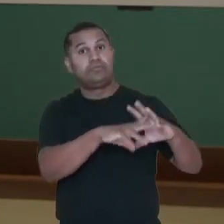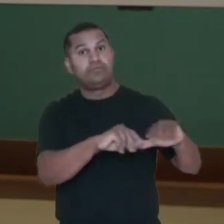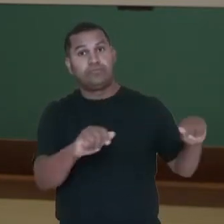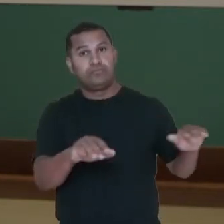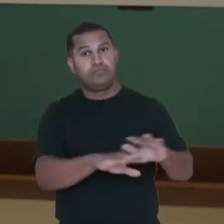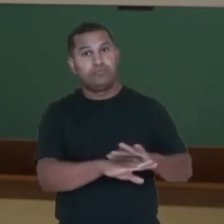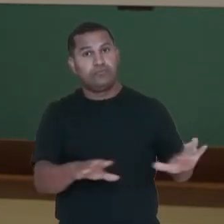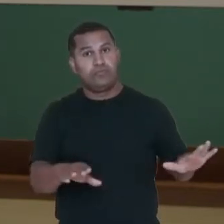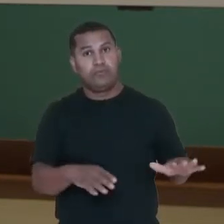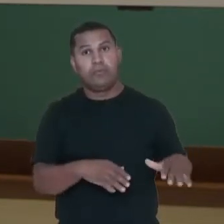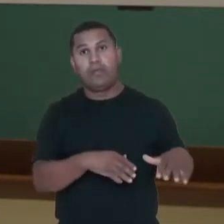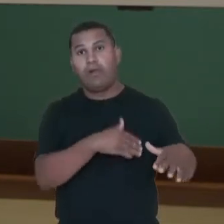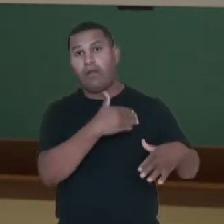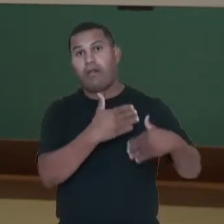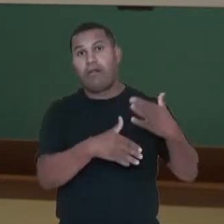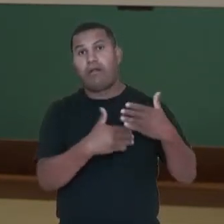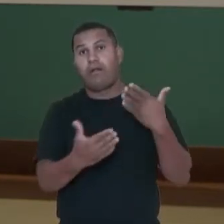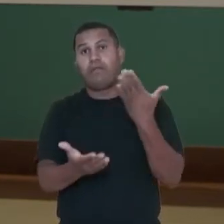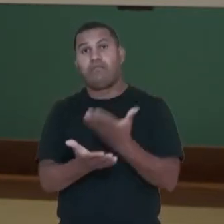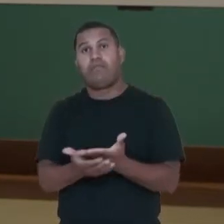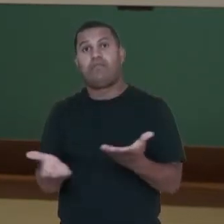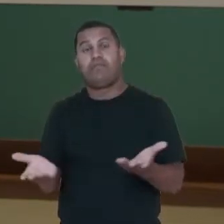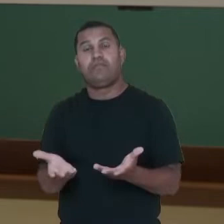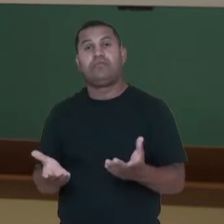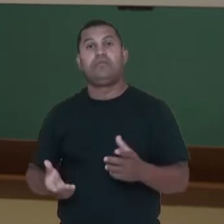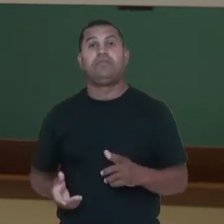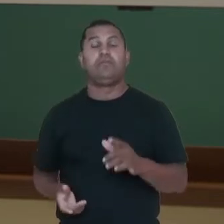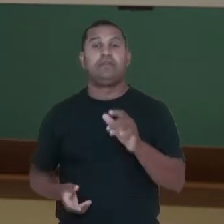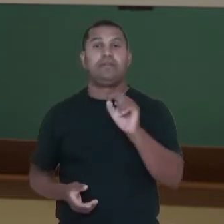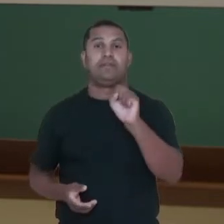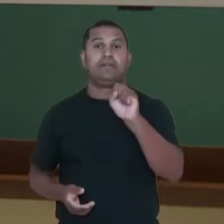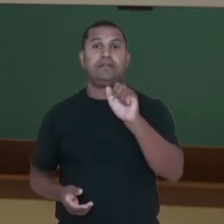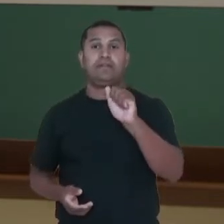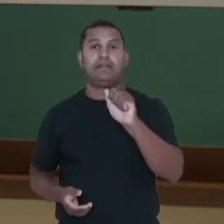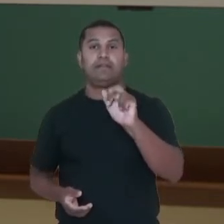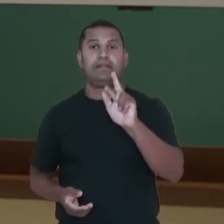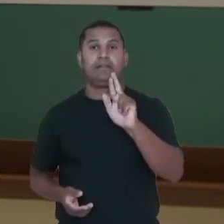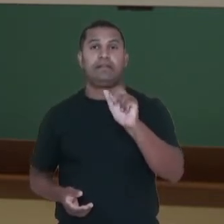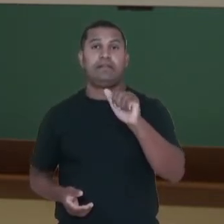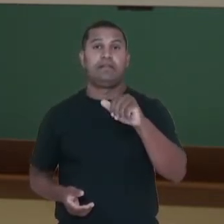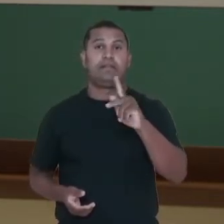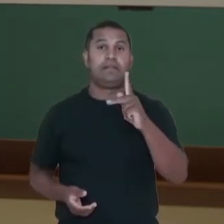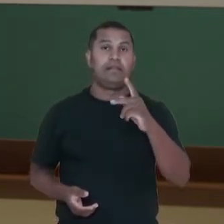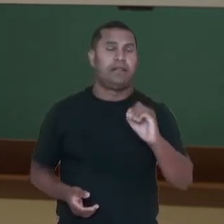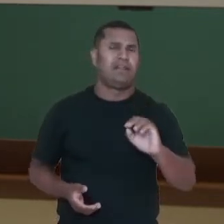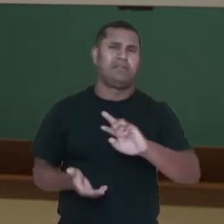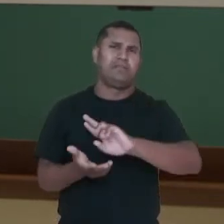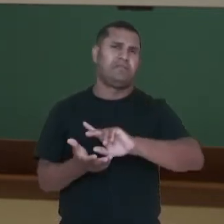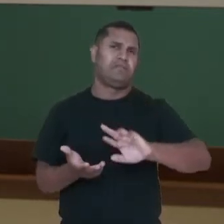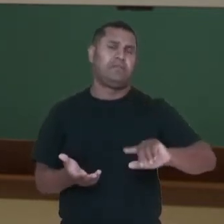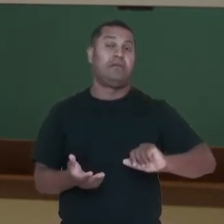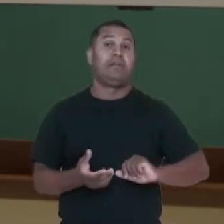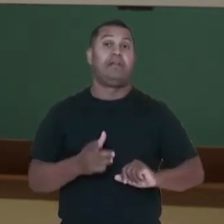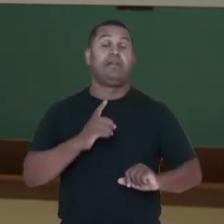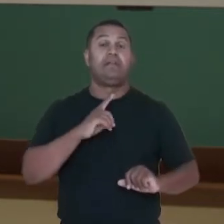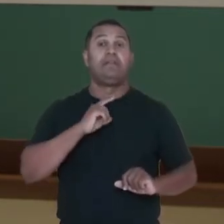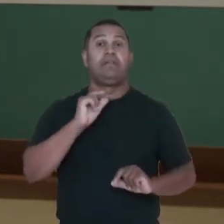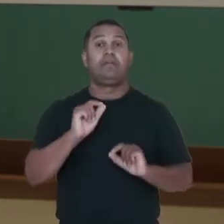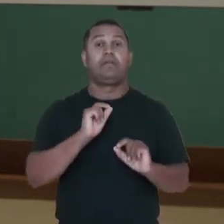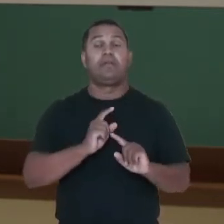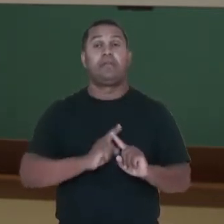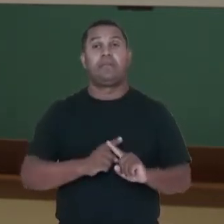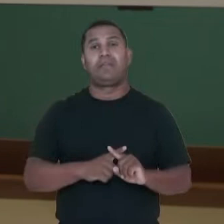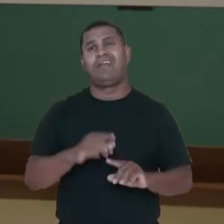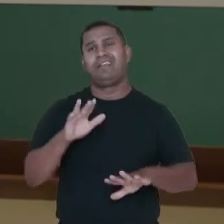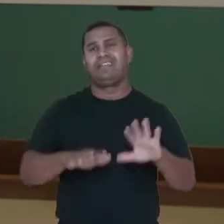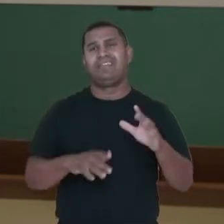essa doença, mas por algum motivo, falha de cobertura vacinal ou descuido mesmo, essa doença voltou